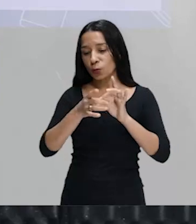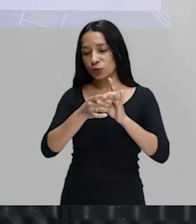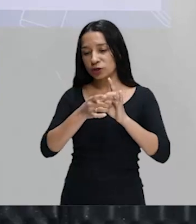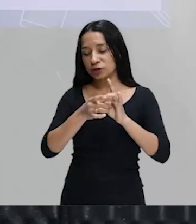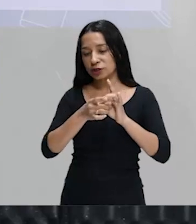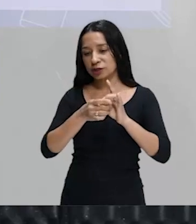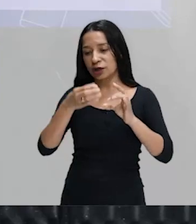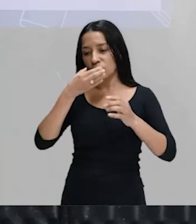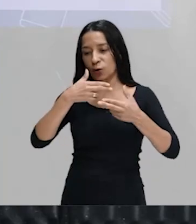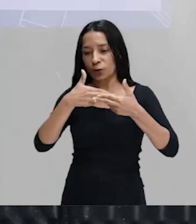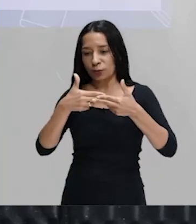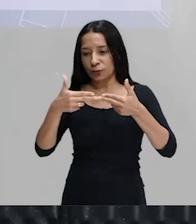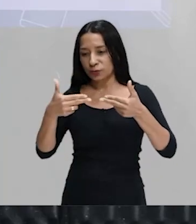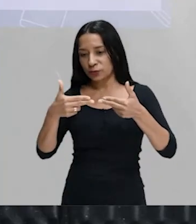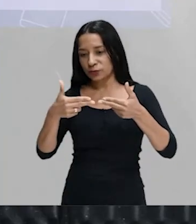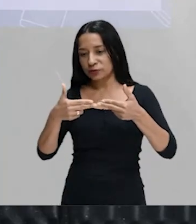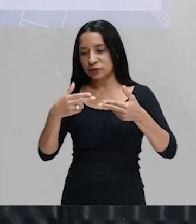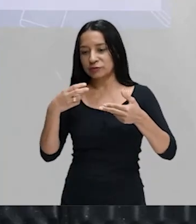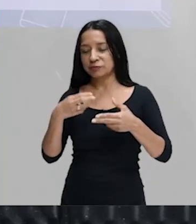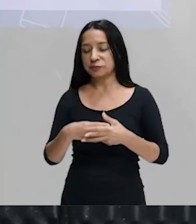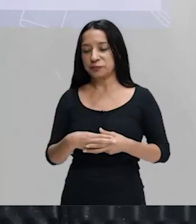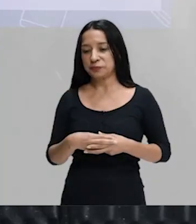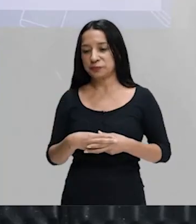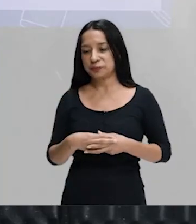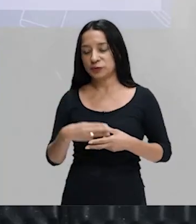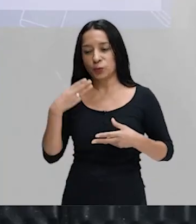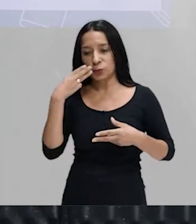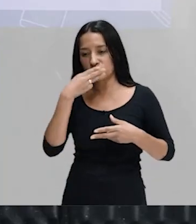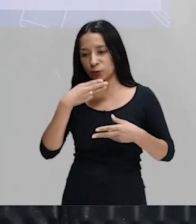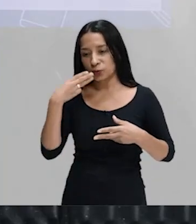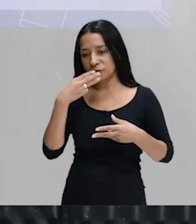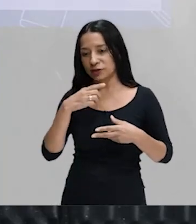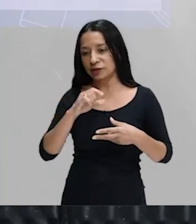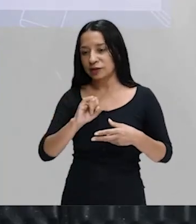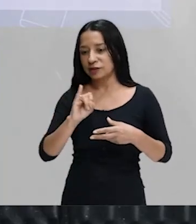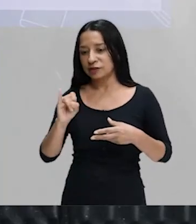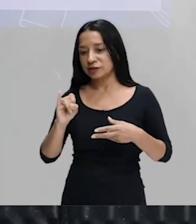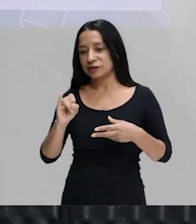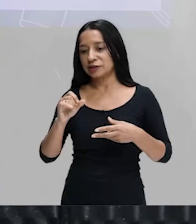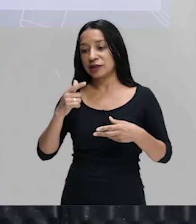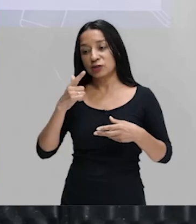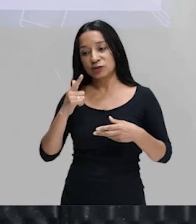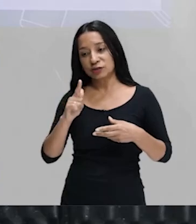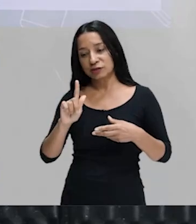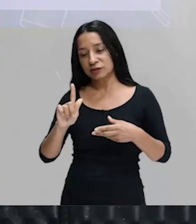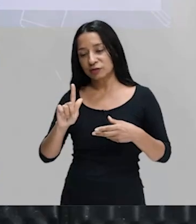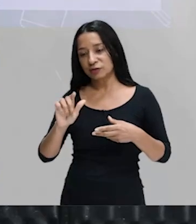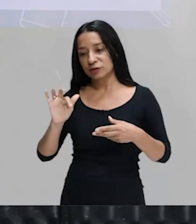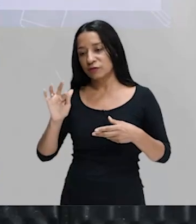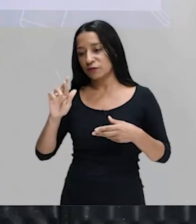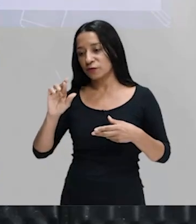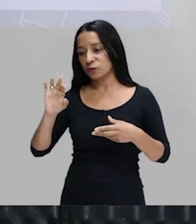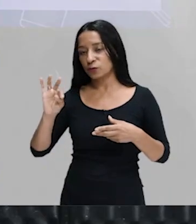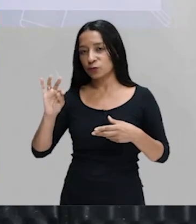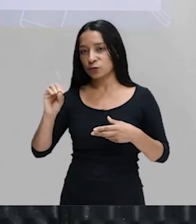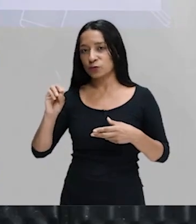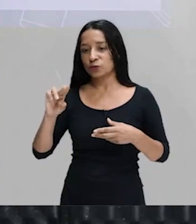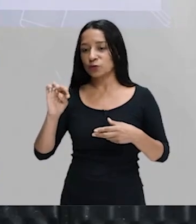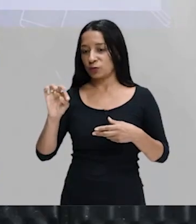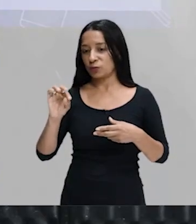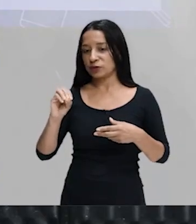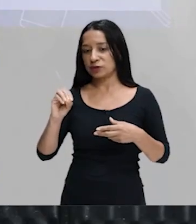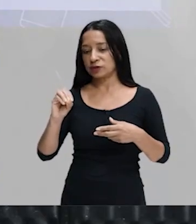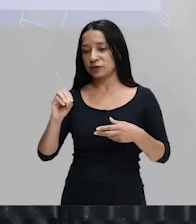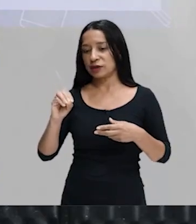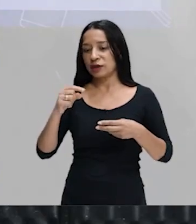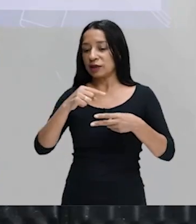Ok? Se eu tiver glicose e frutose, eu vou ter como resultado o disacarídeo